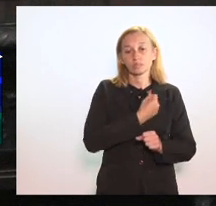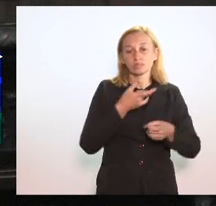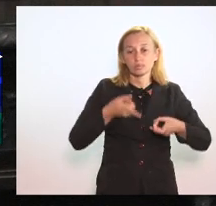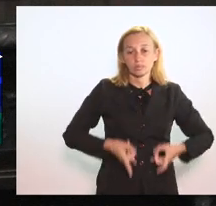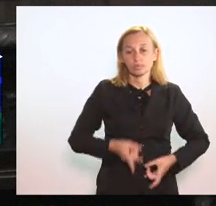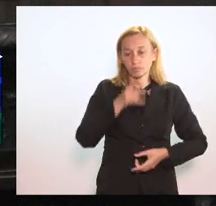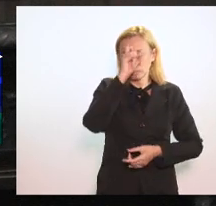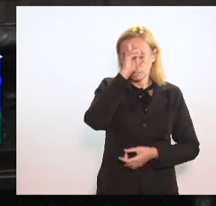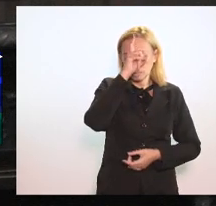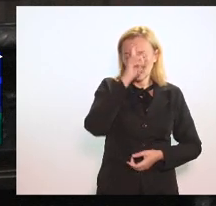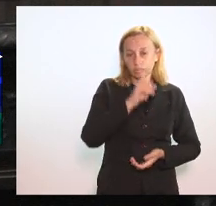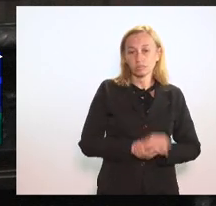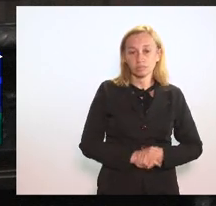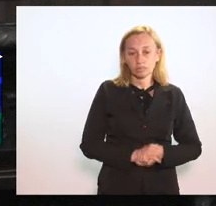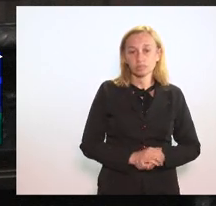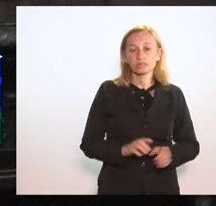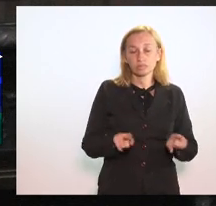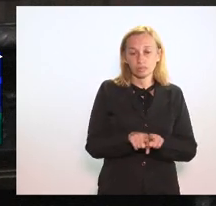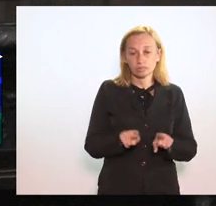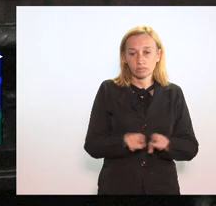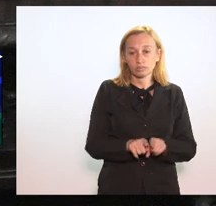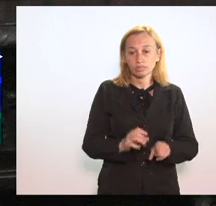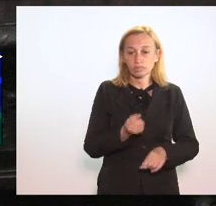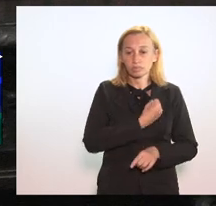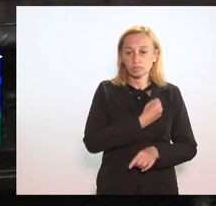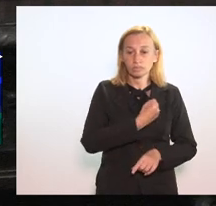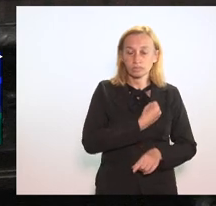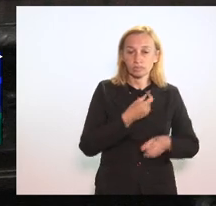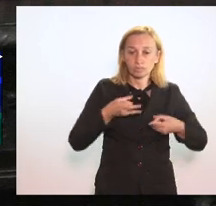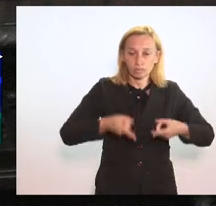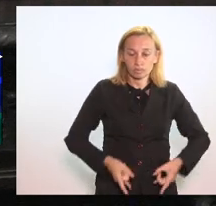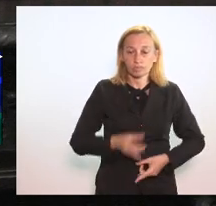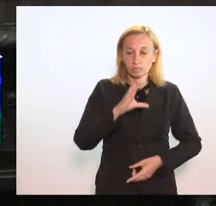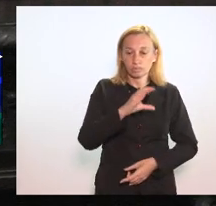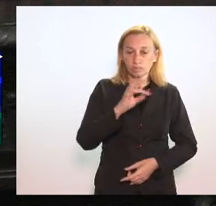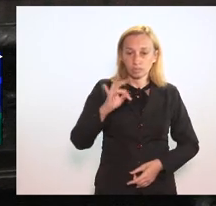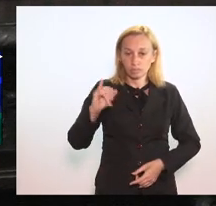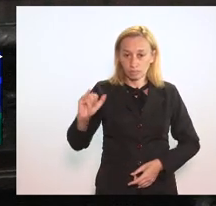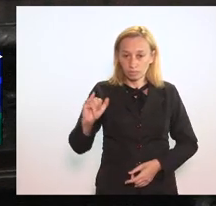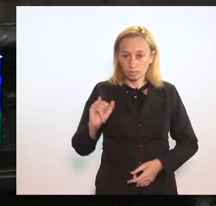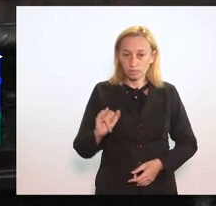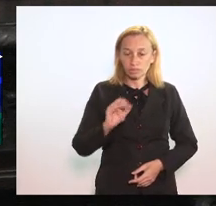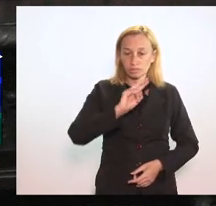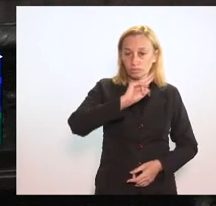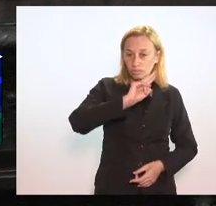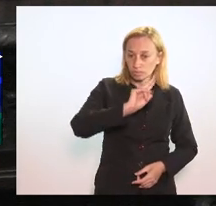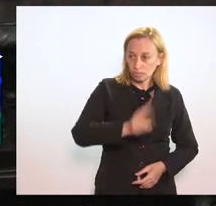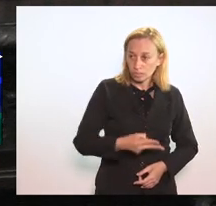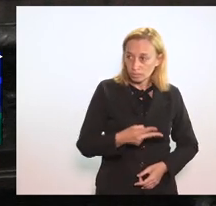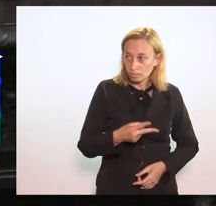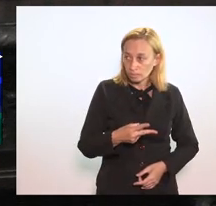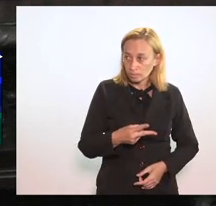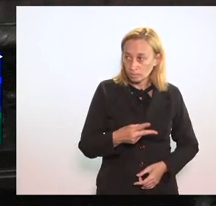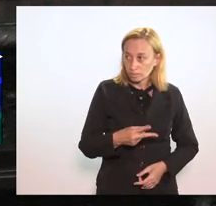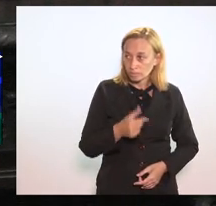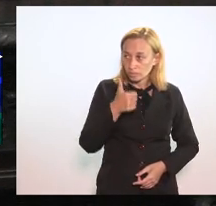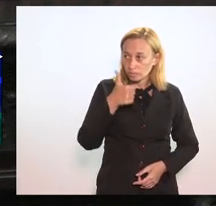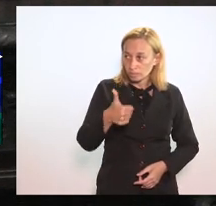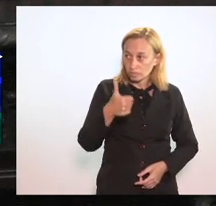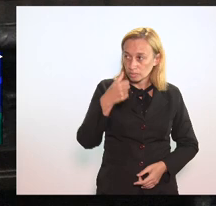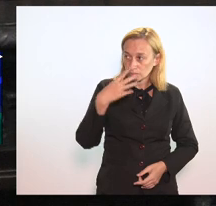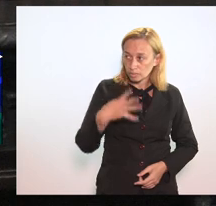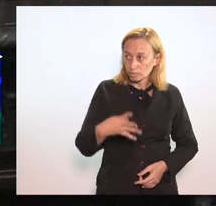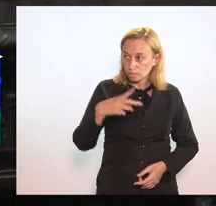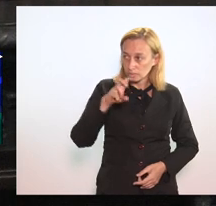leitos de enfermaria e de CTI estamos batendo 2000 a